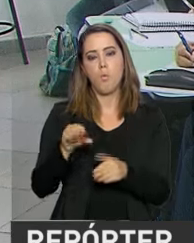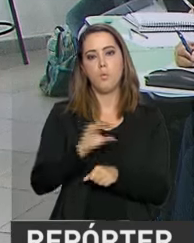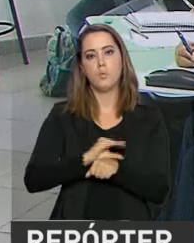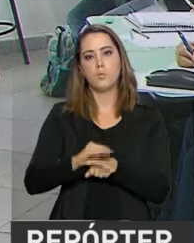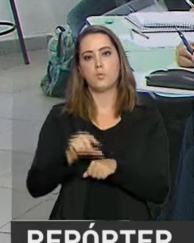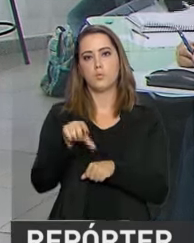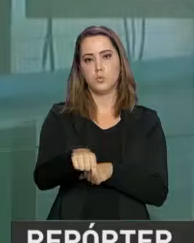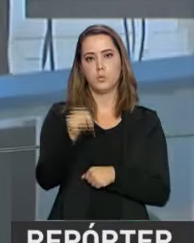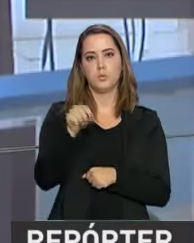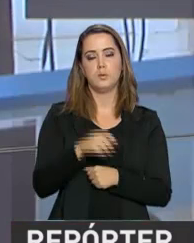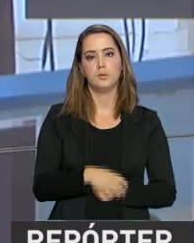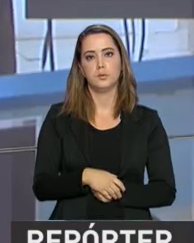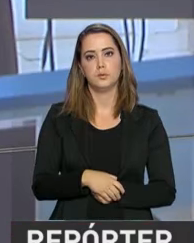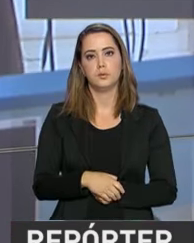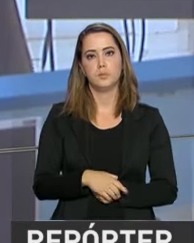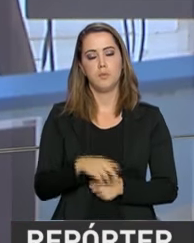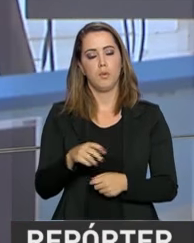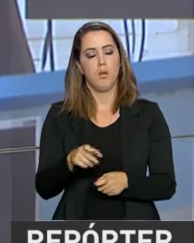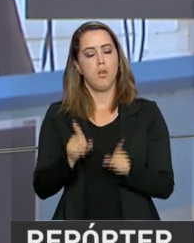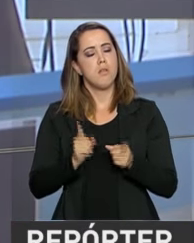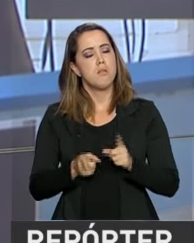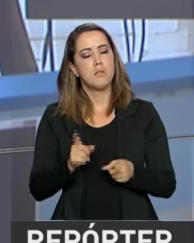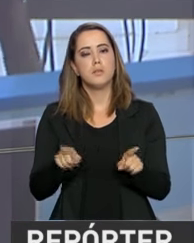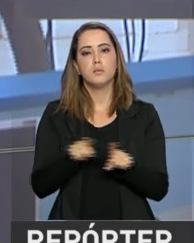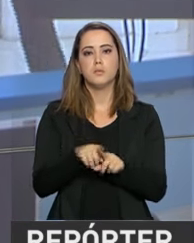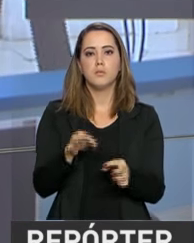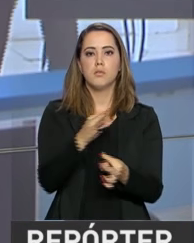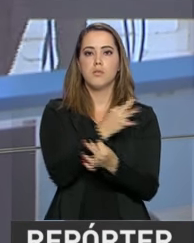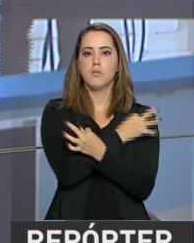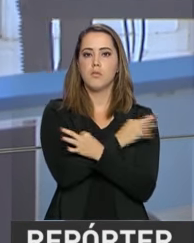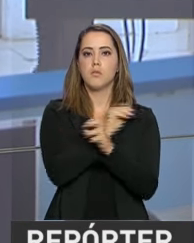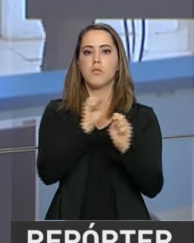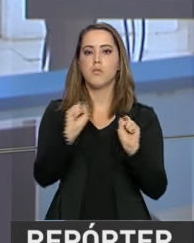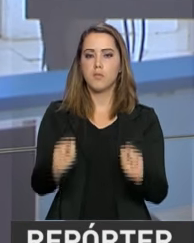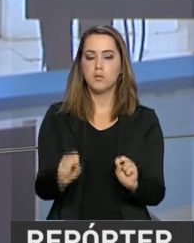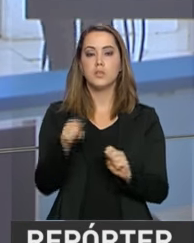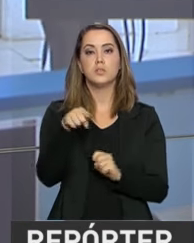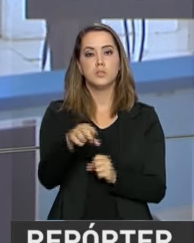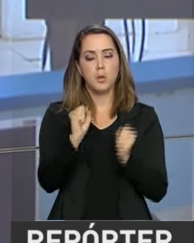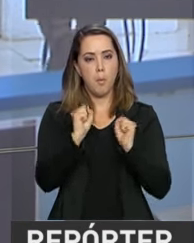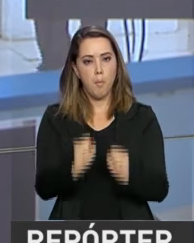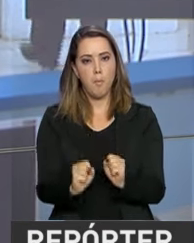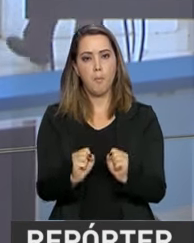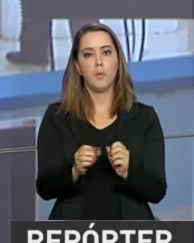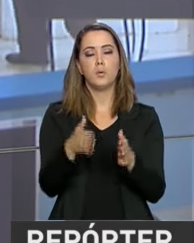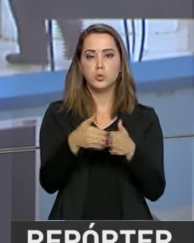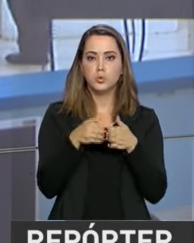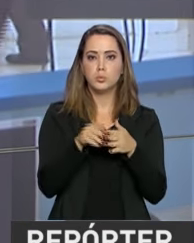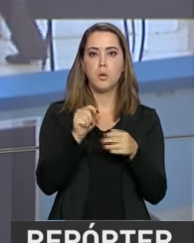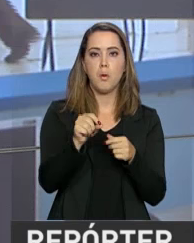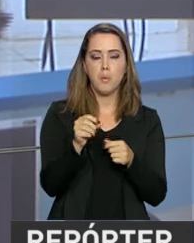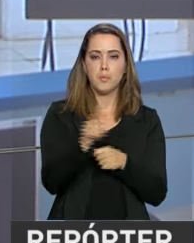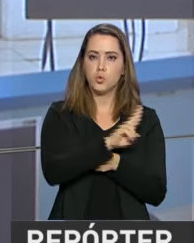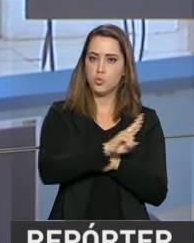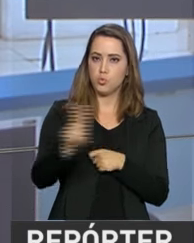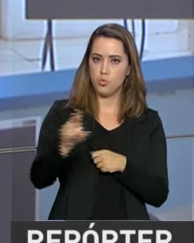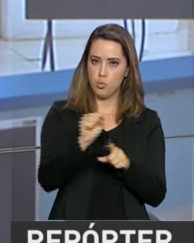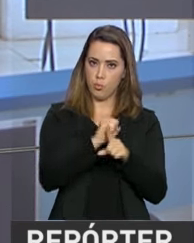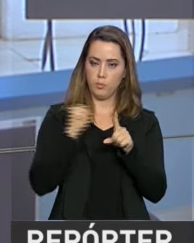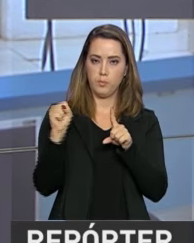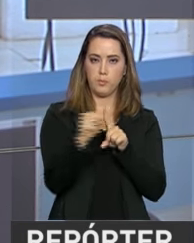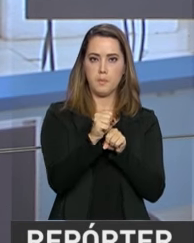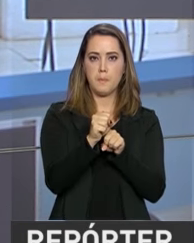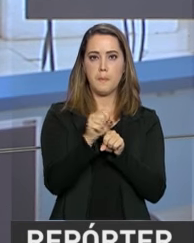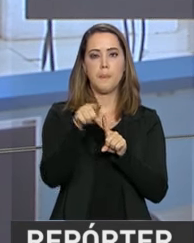confirmada. e travestis e transexuais que se inscreveram para o Enem deste ano podem pedir a identificação pelo nome